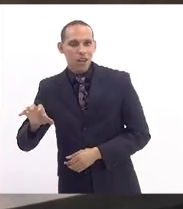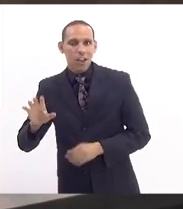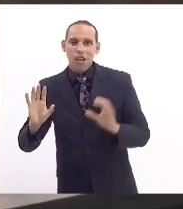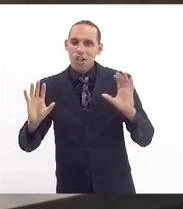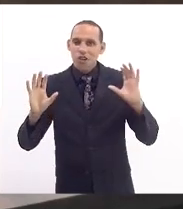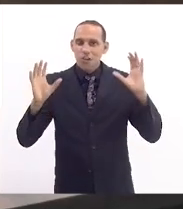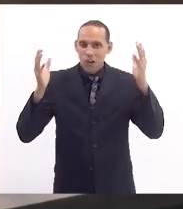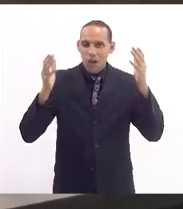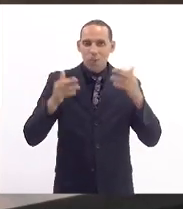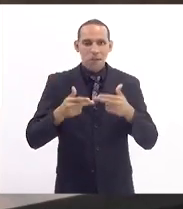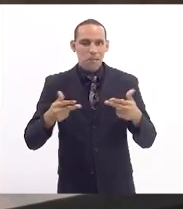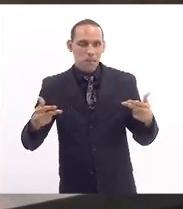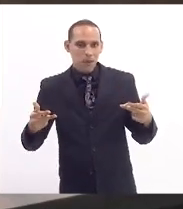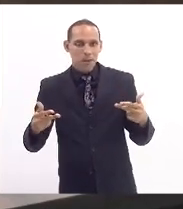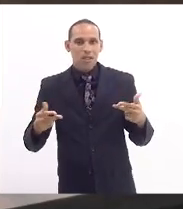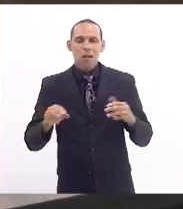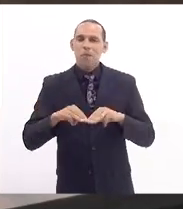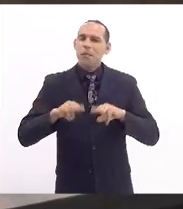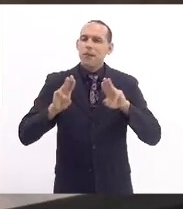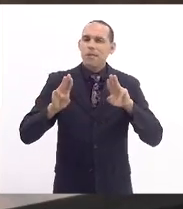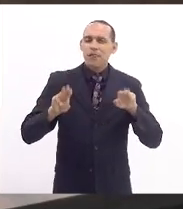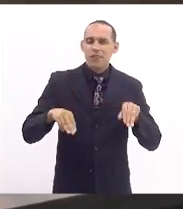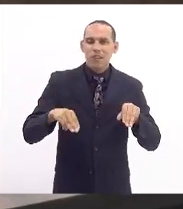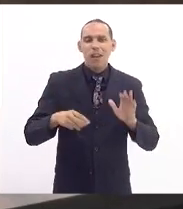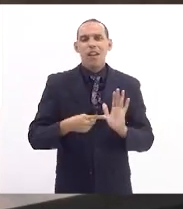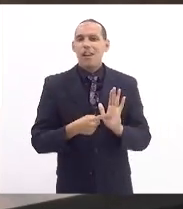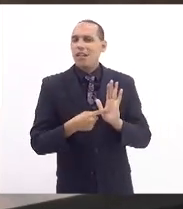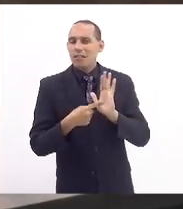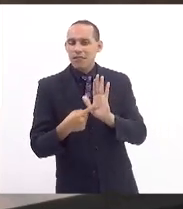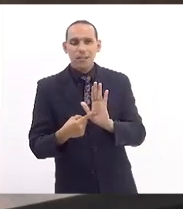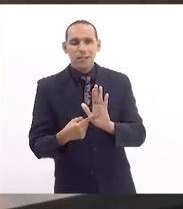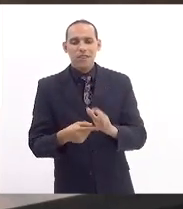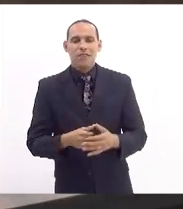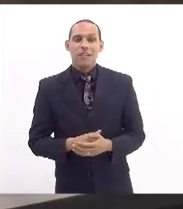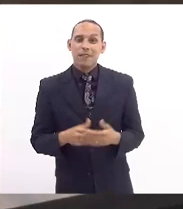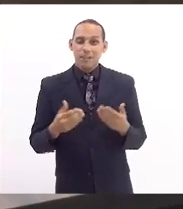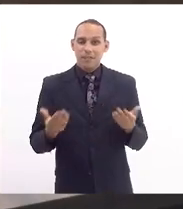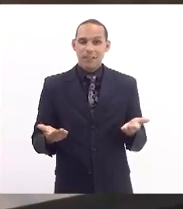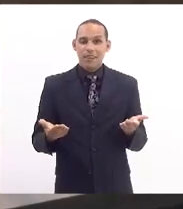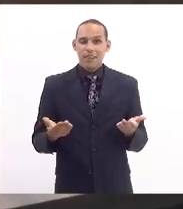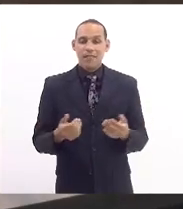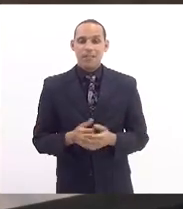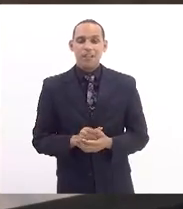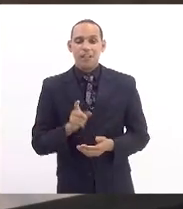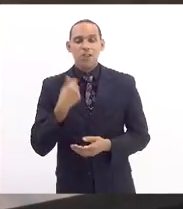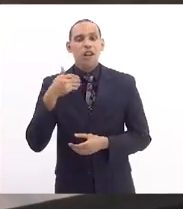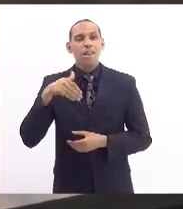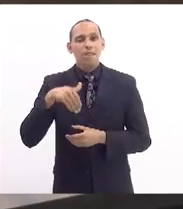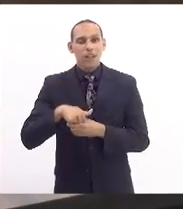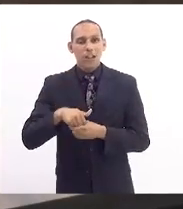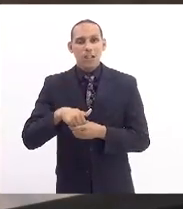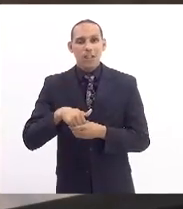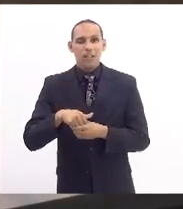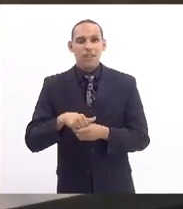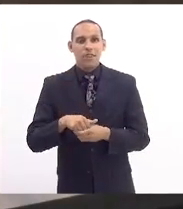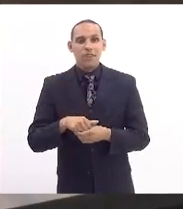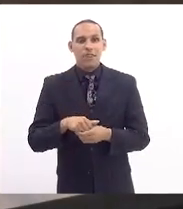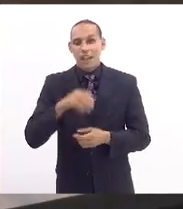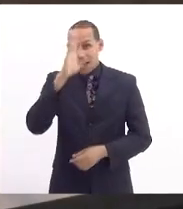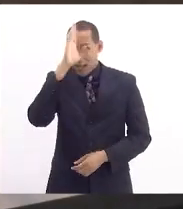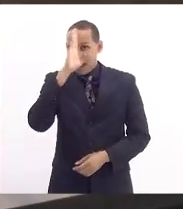espetáculos museu exposição então a gente está voltando além da